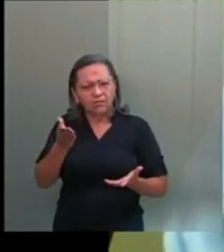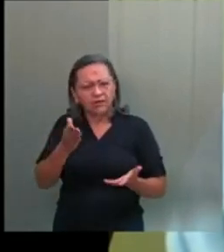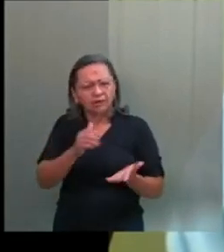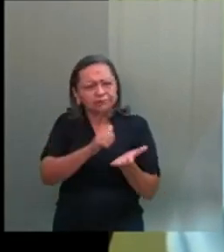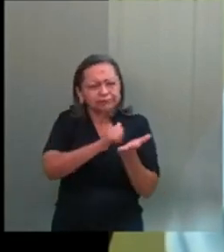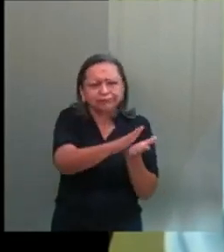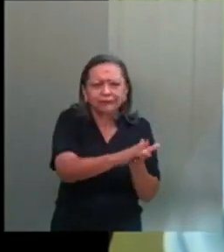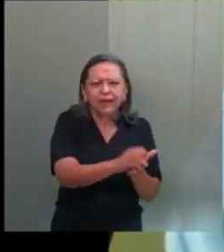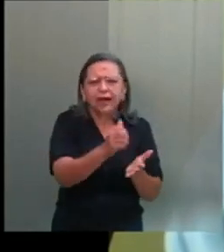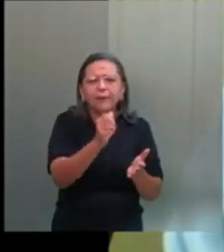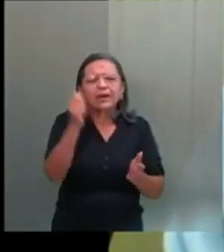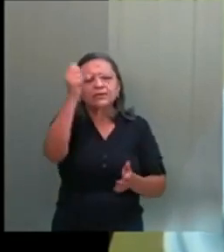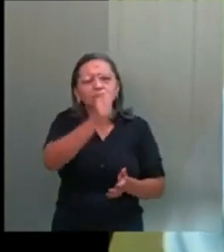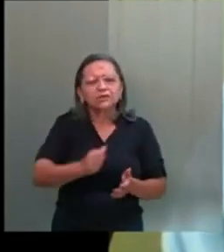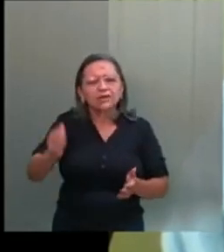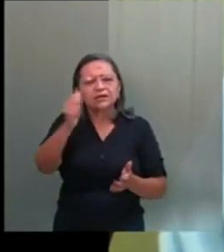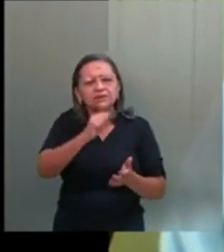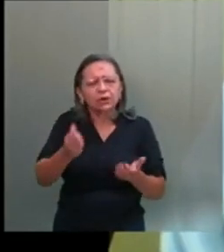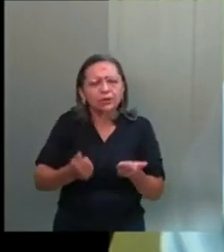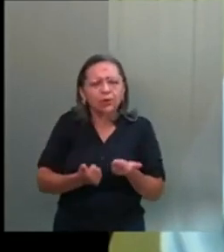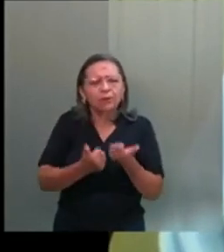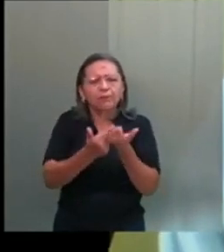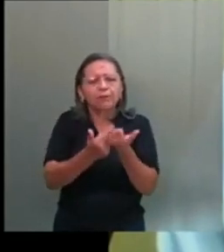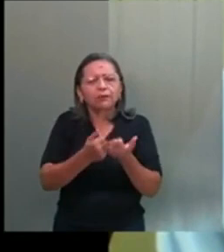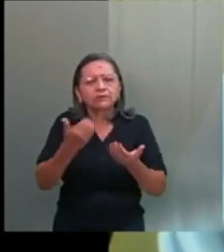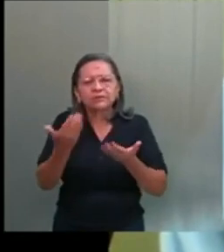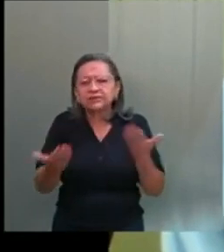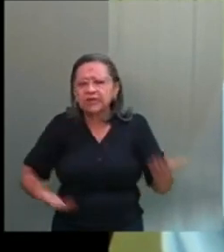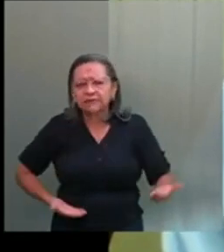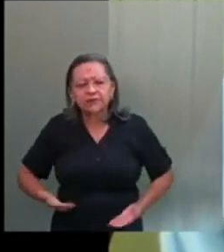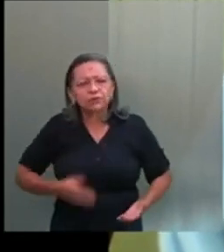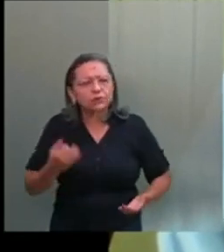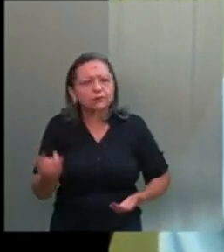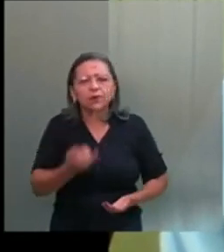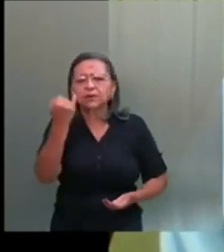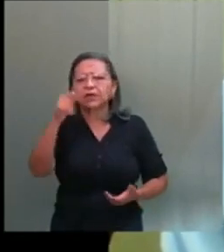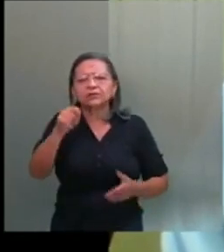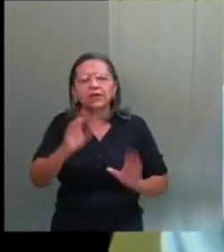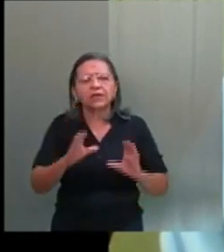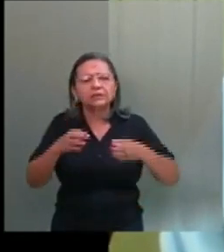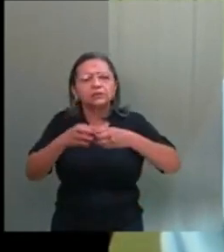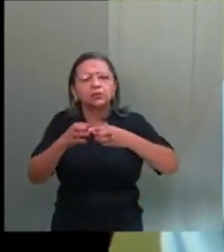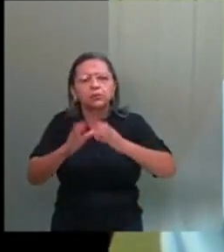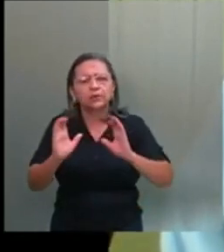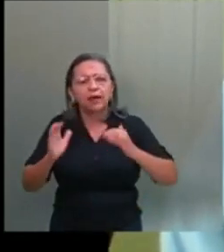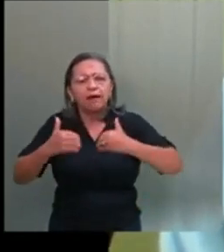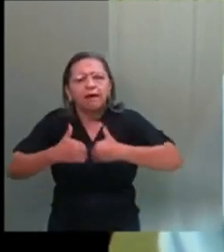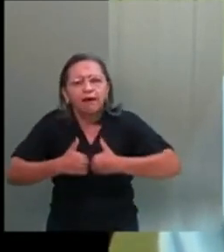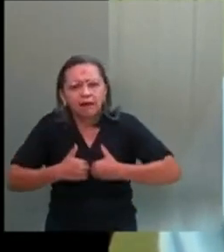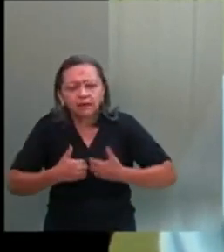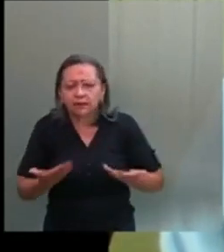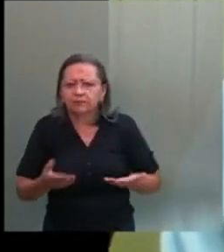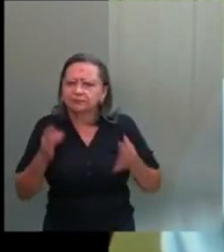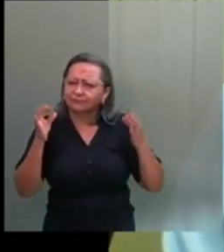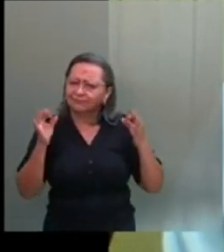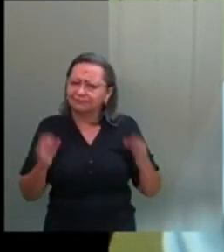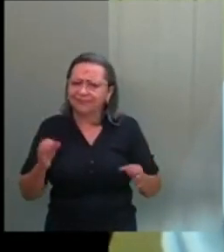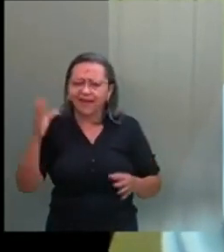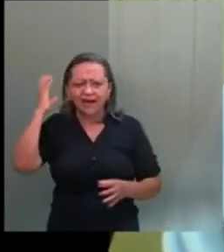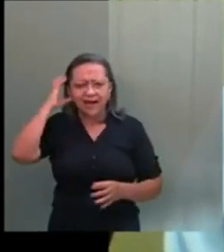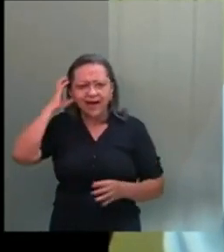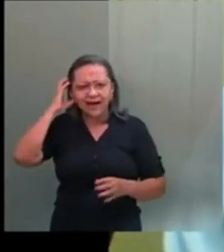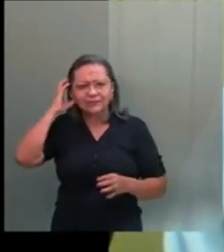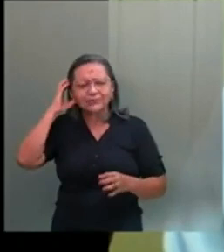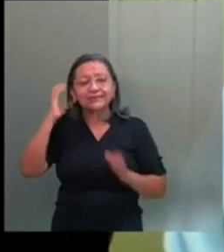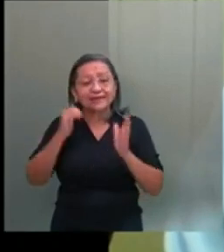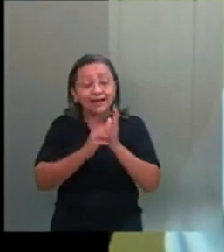instituição que presta relevante serviço, e com certeza, com a Rádio Senado, né, colocando isso publicamente,